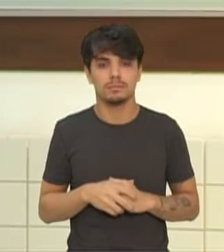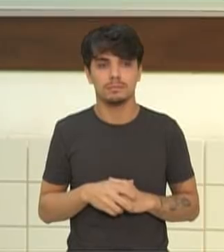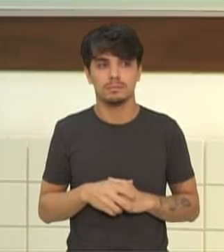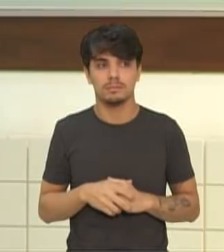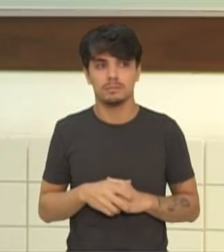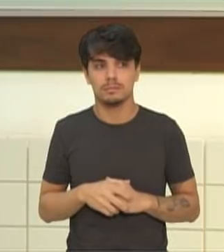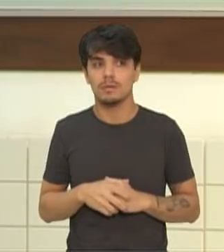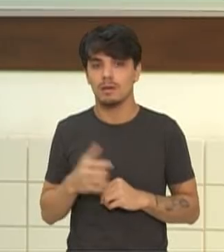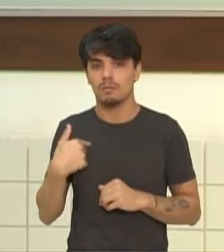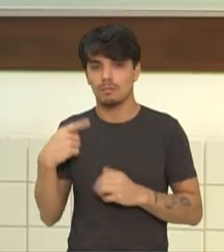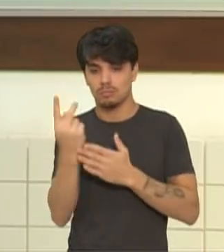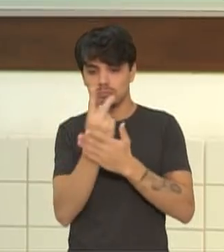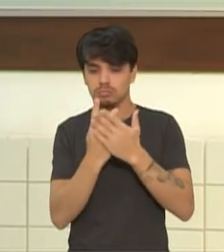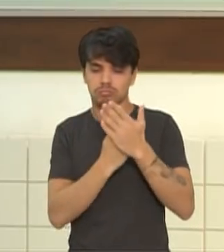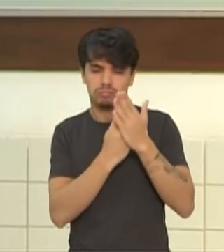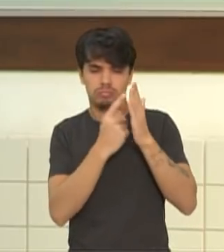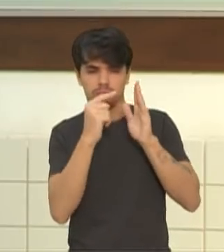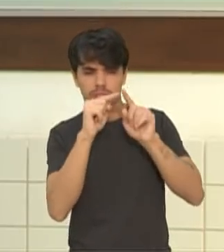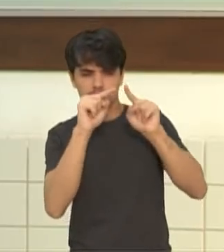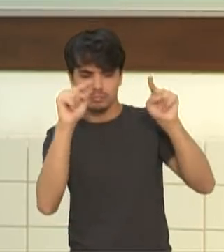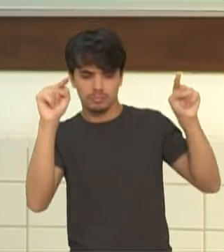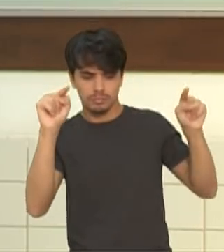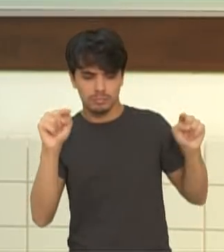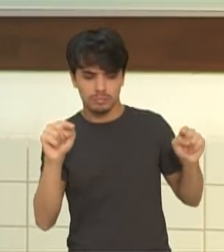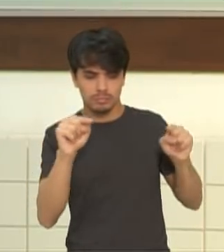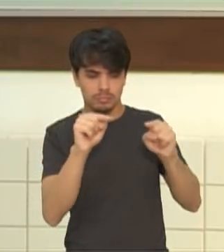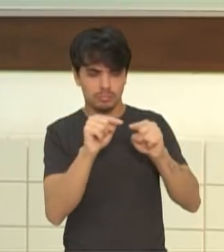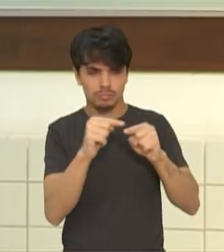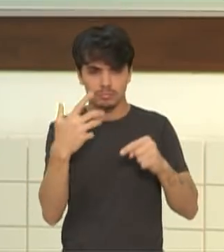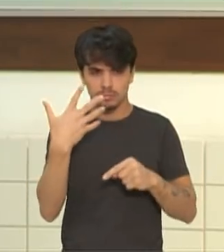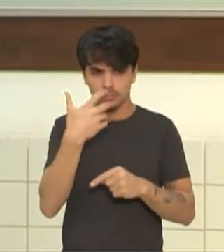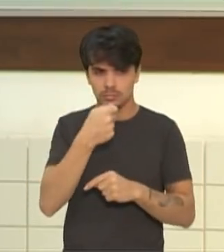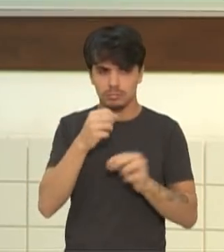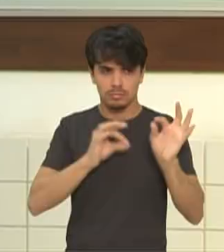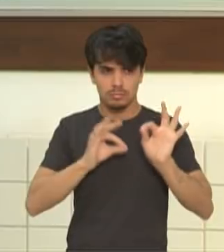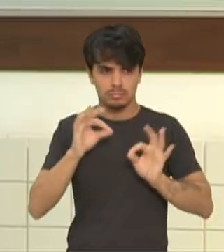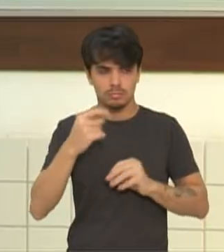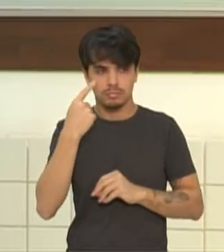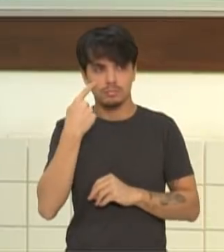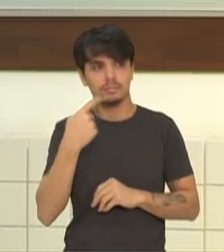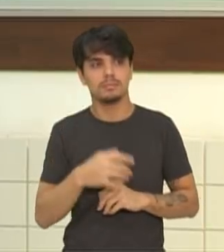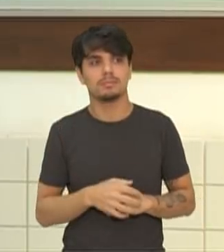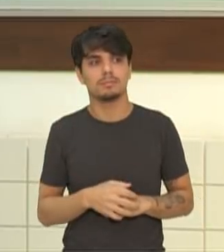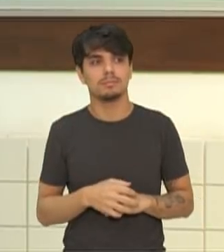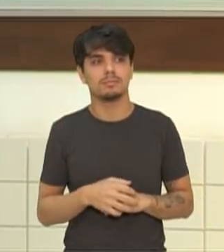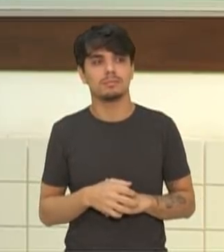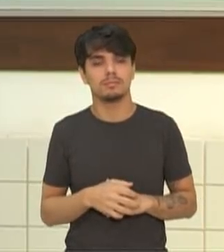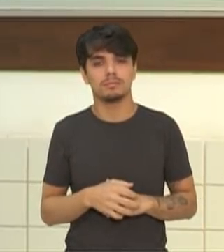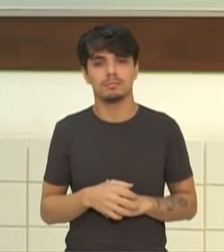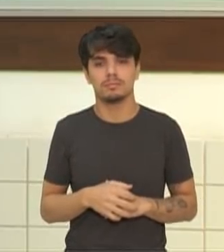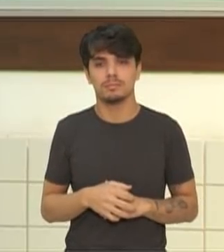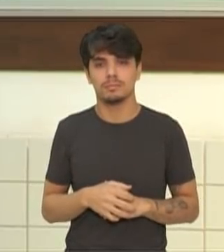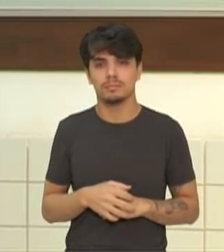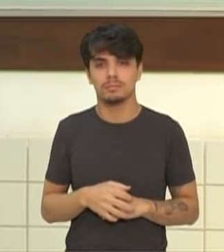nosso terreninho bonitinho, tá? Esse é o nosso terreno.